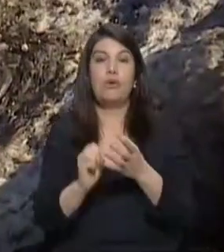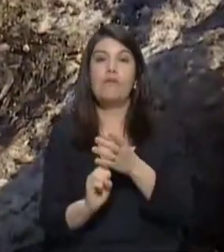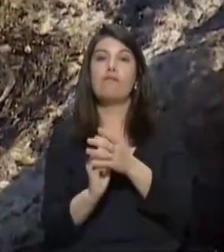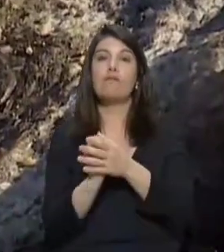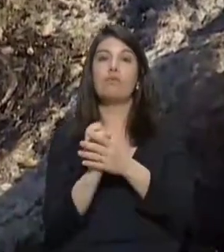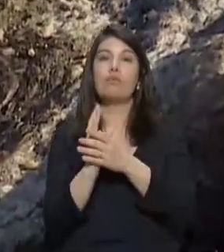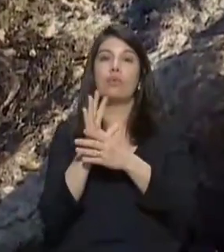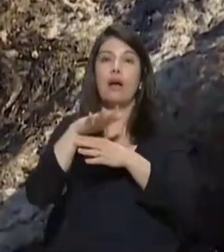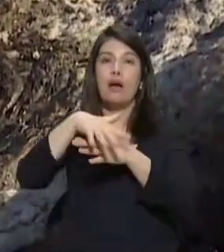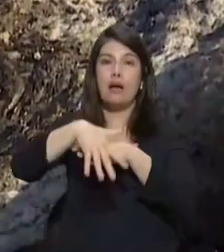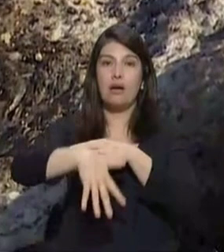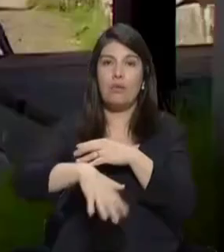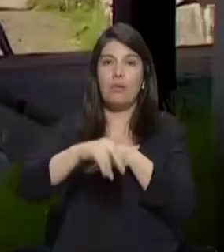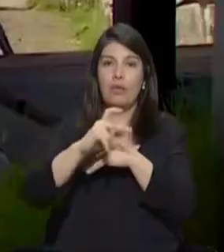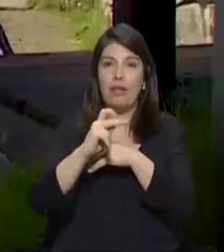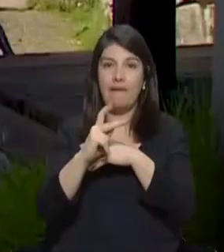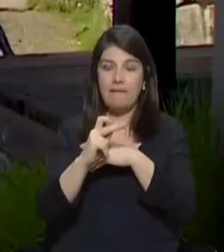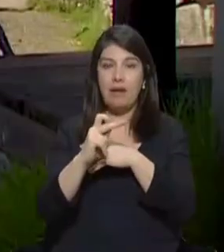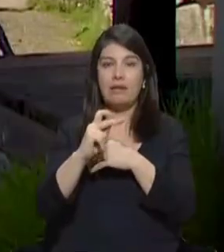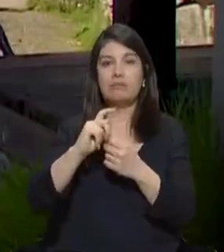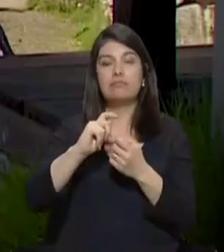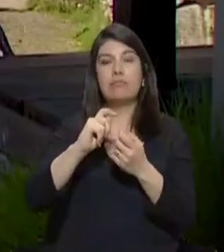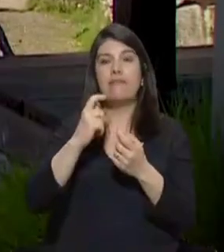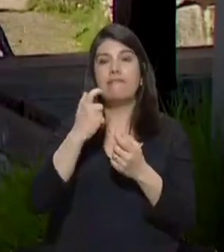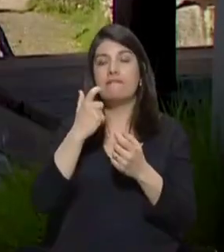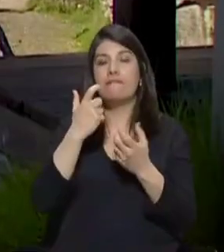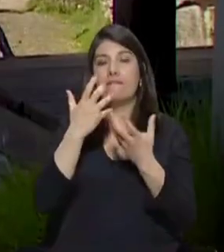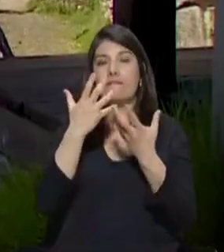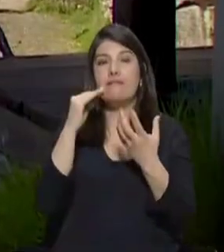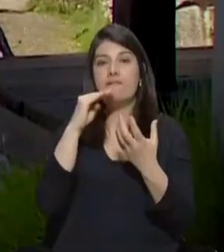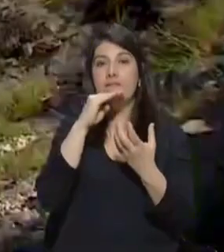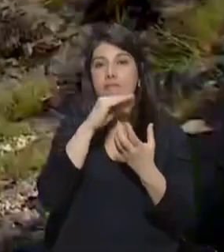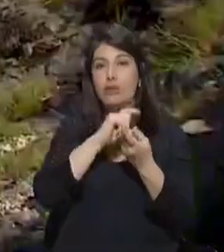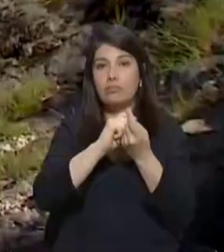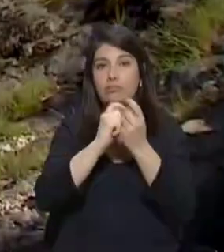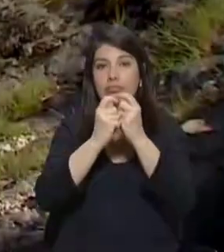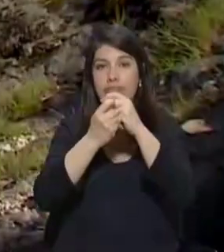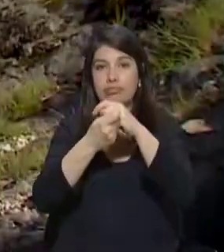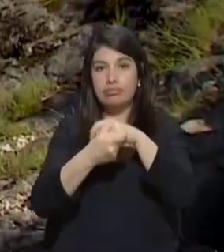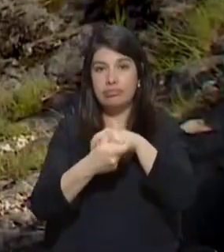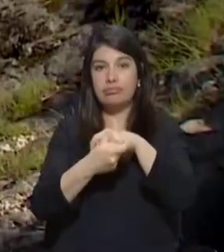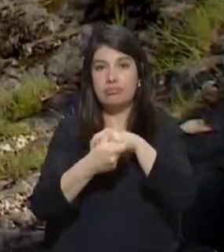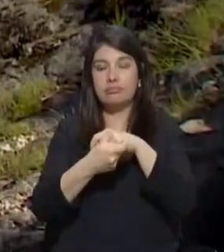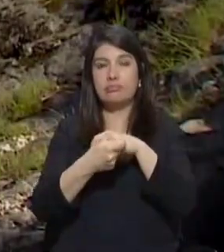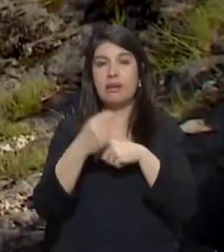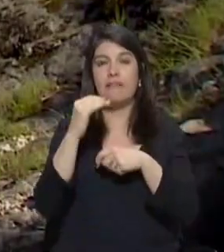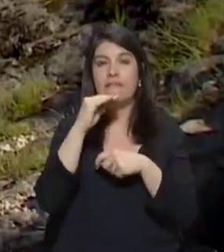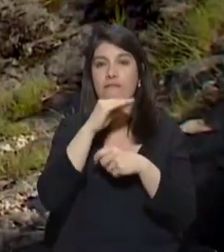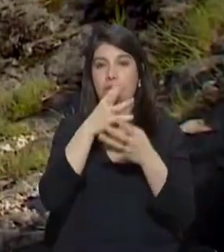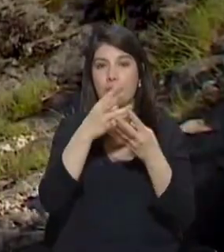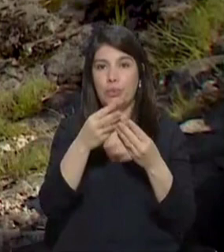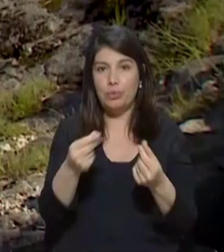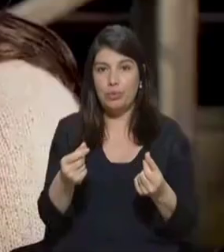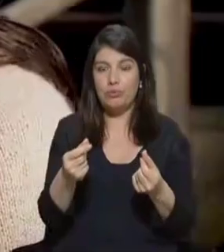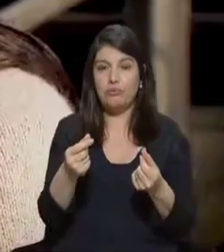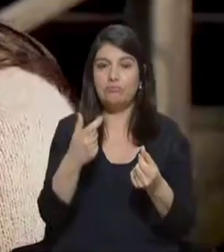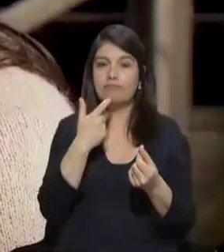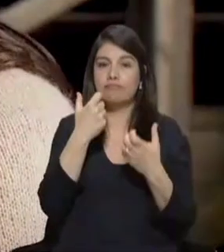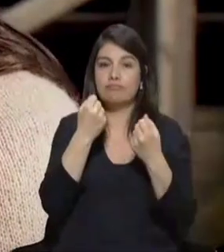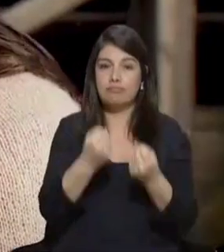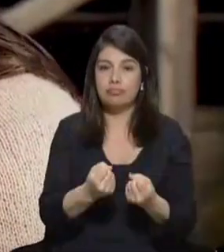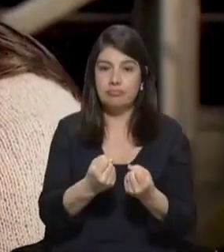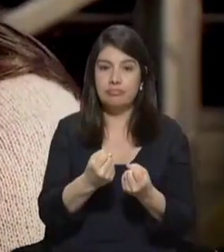expelem, a lava. Portanto, foi assim que esta rocha se formou, no interior da Terra, a partir do magma que arrefeceu, ficou no estado sólido, que